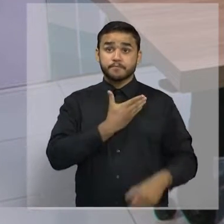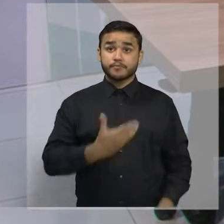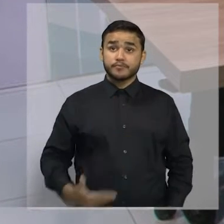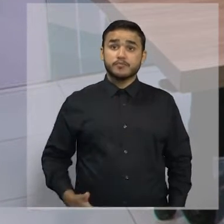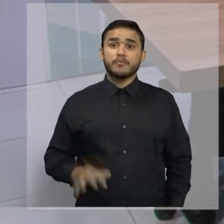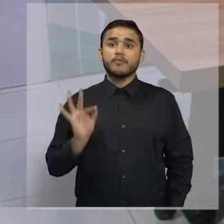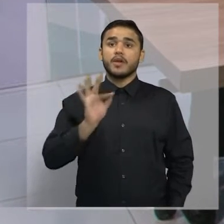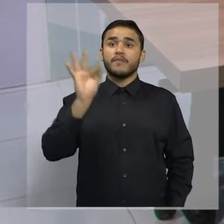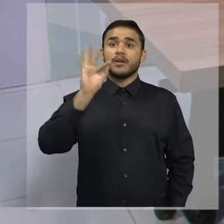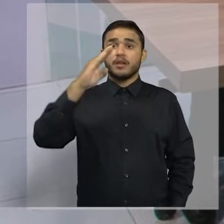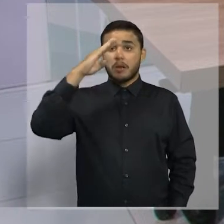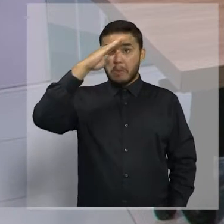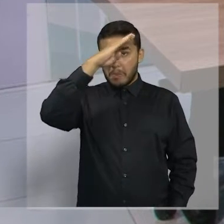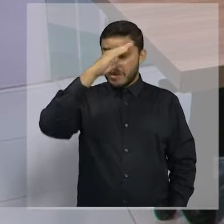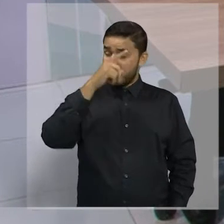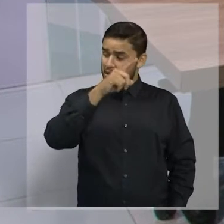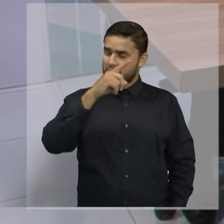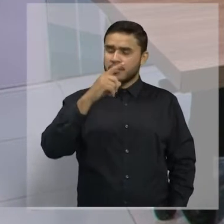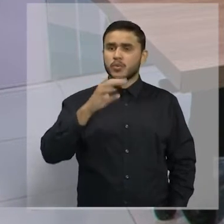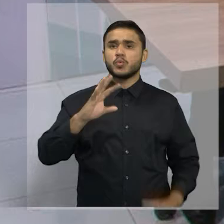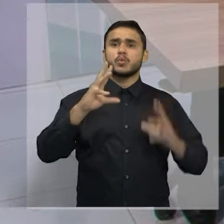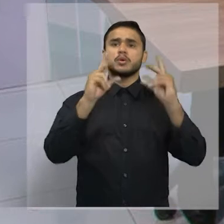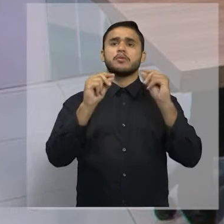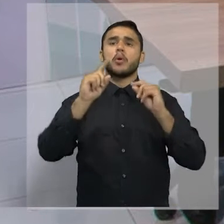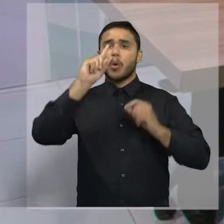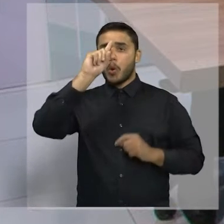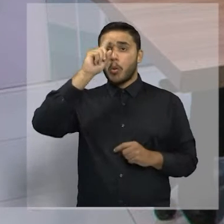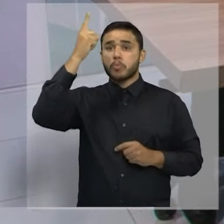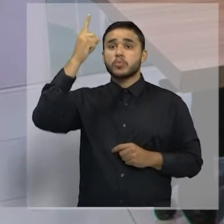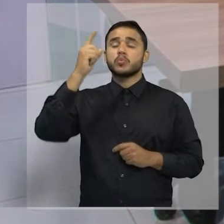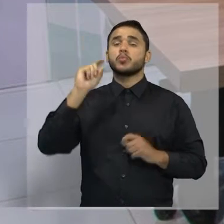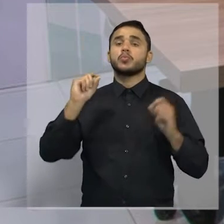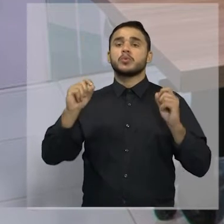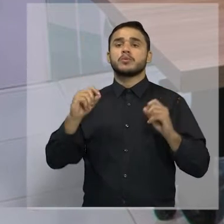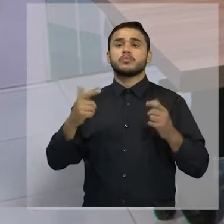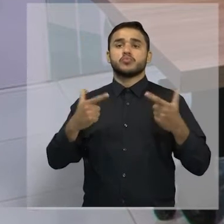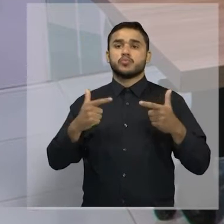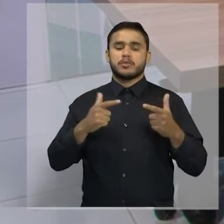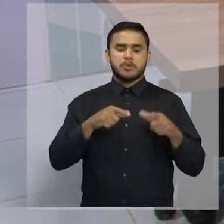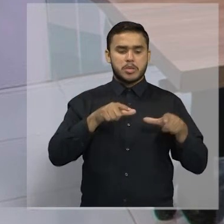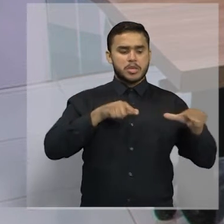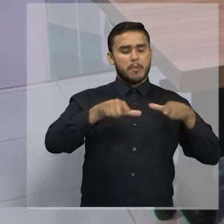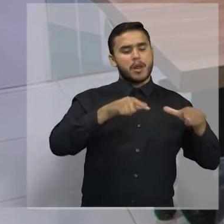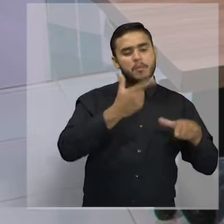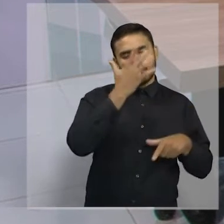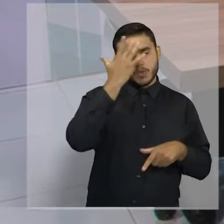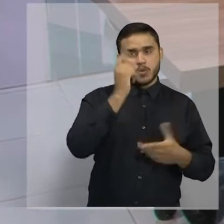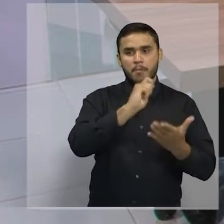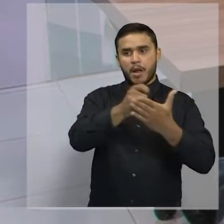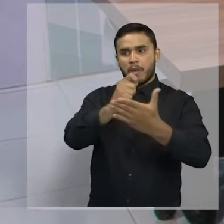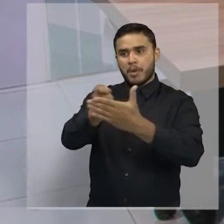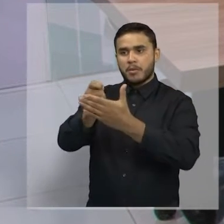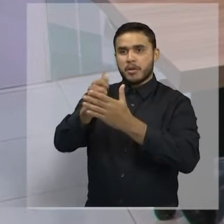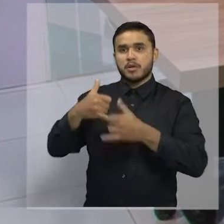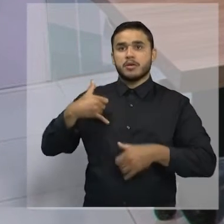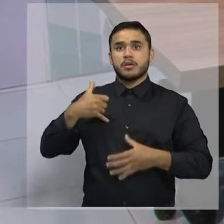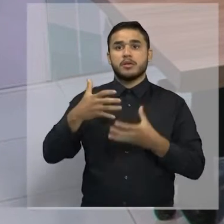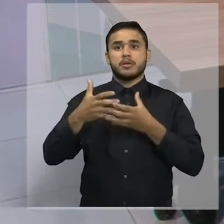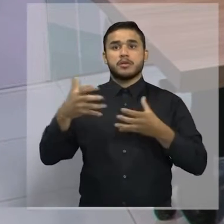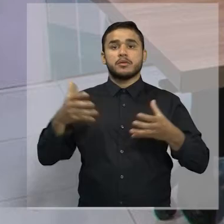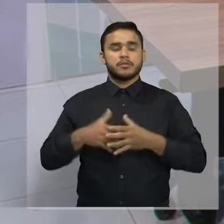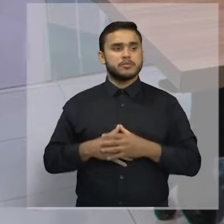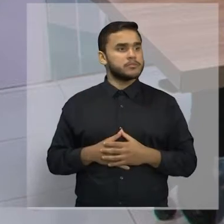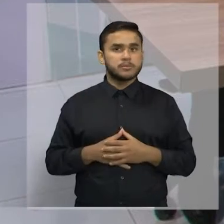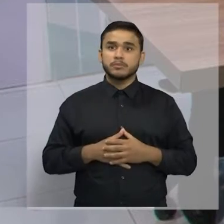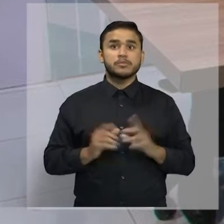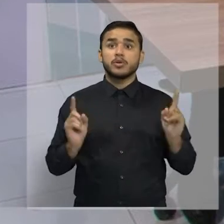está propondo acabar, na verdade, ele está propondo o seguinte, não existe mais o sistema de repartição e vai todo mundo para um salário mínimo.